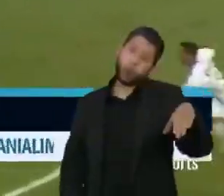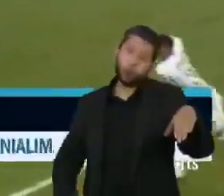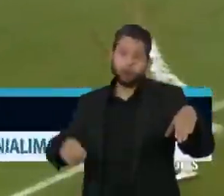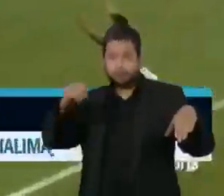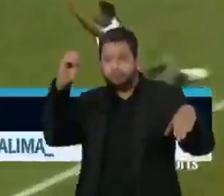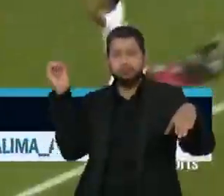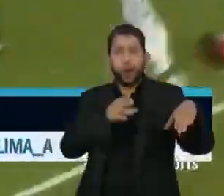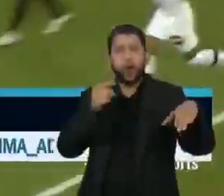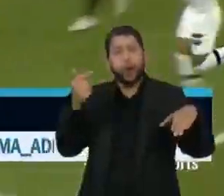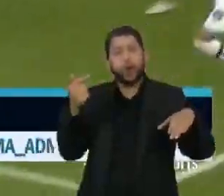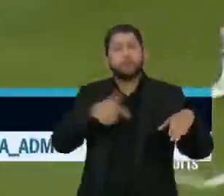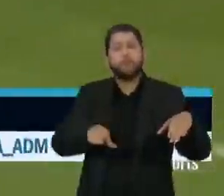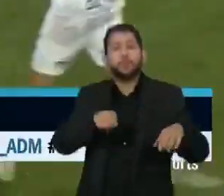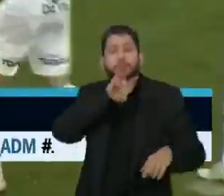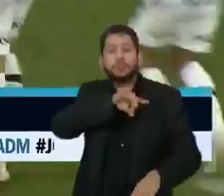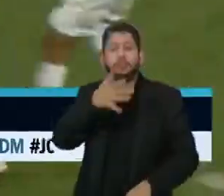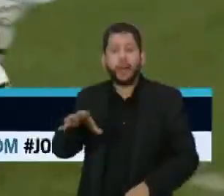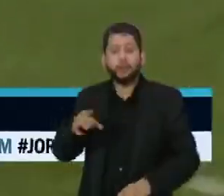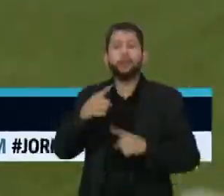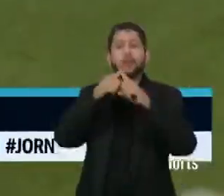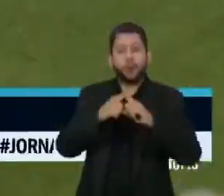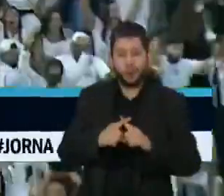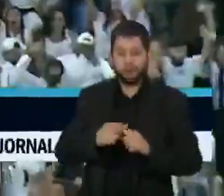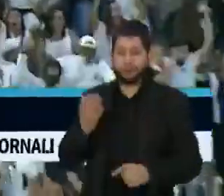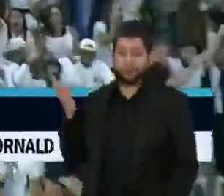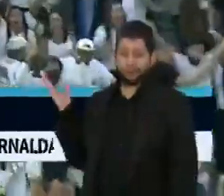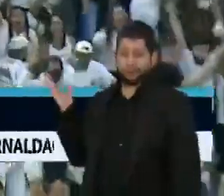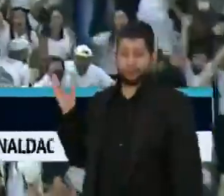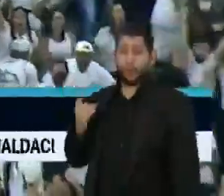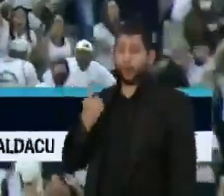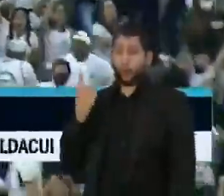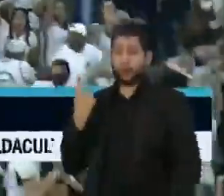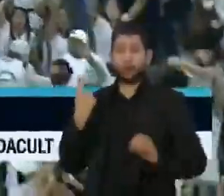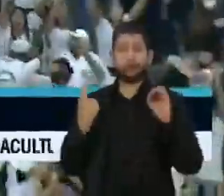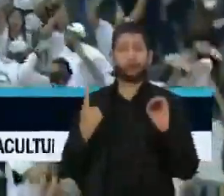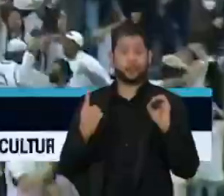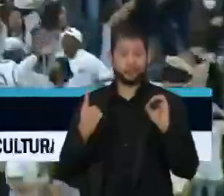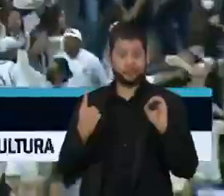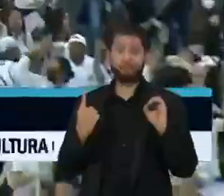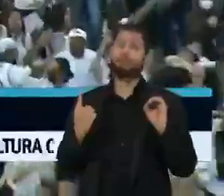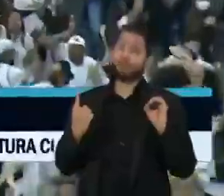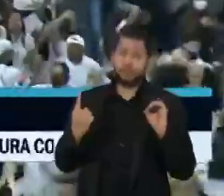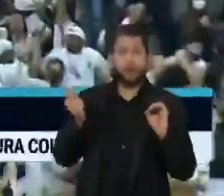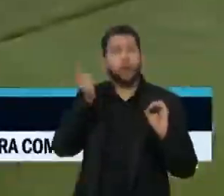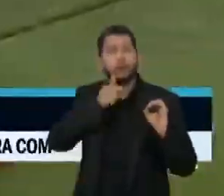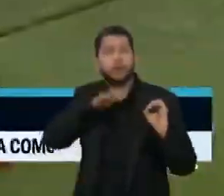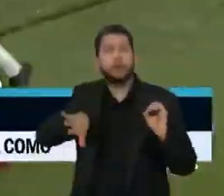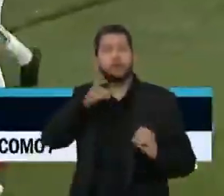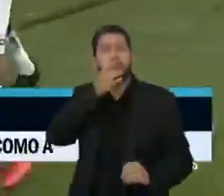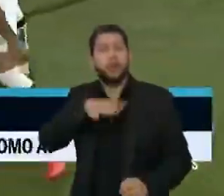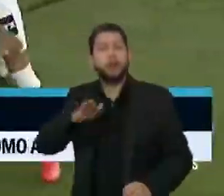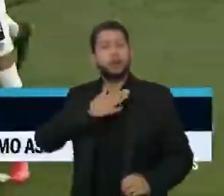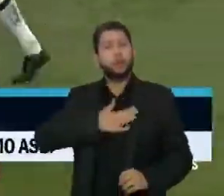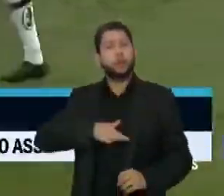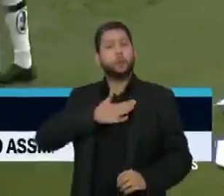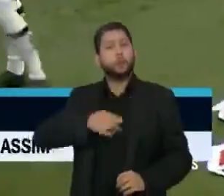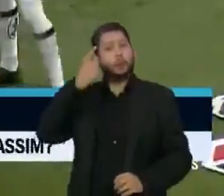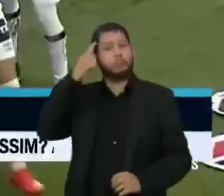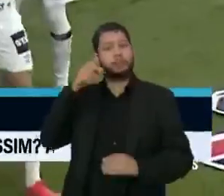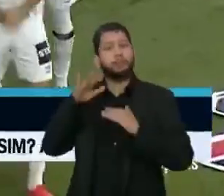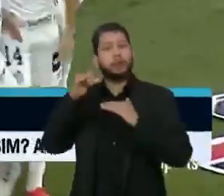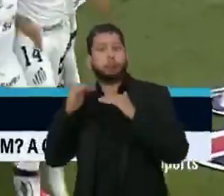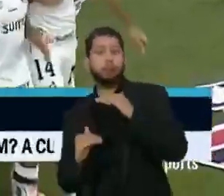vitória santista contra o Atlético Paranaense. 1-0. O resultado dá mais um fôlego para o Santos escapar do fantasma